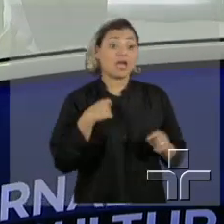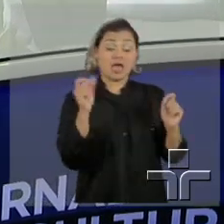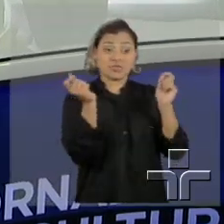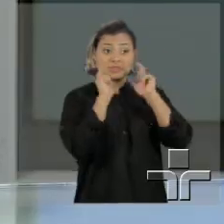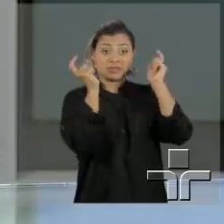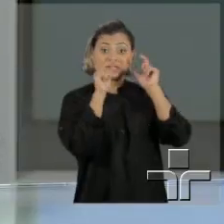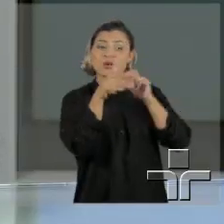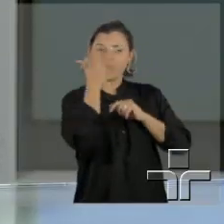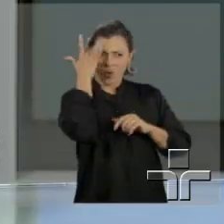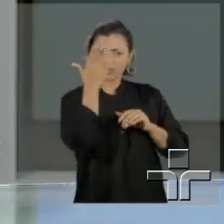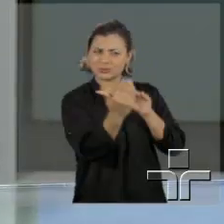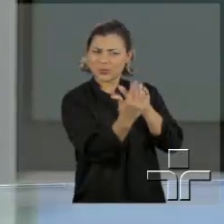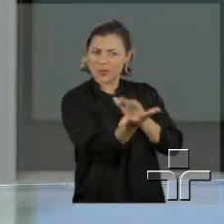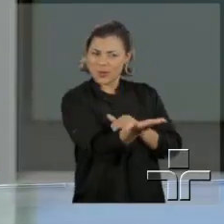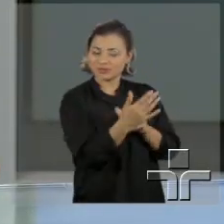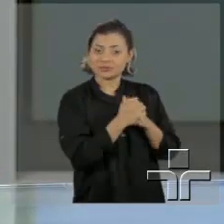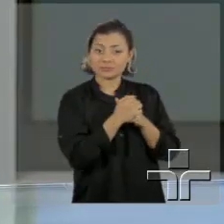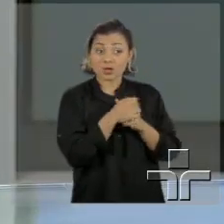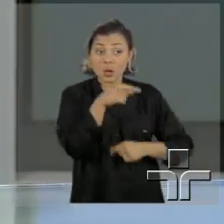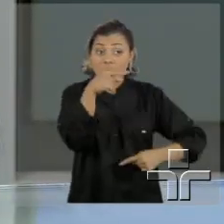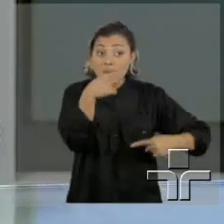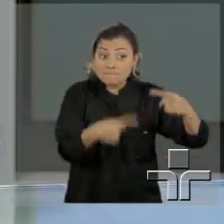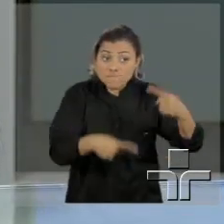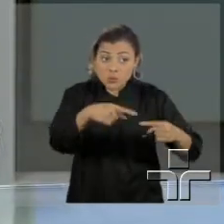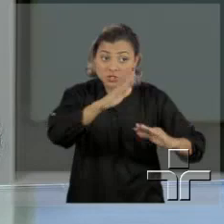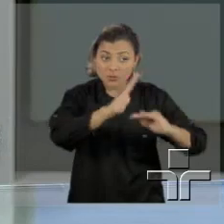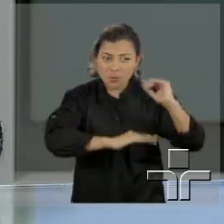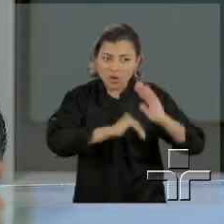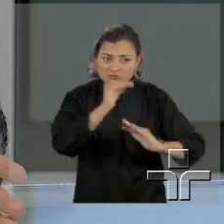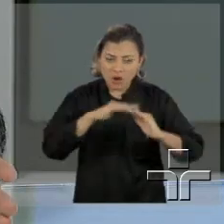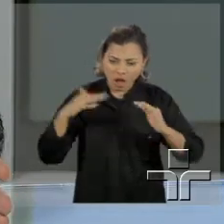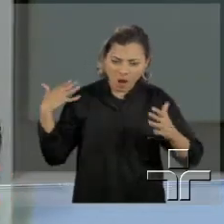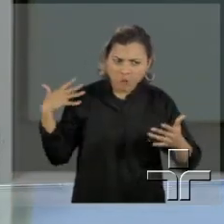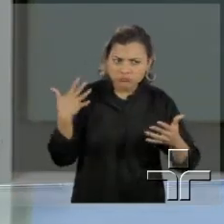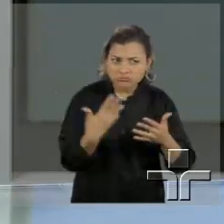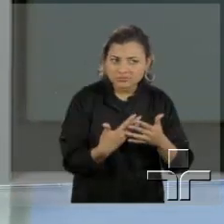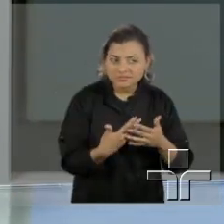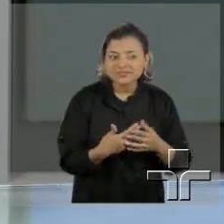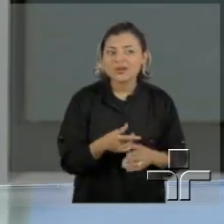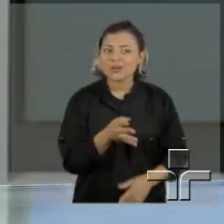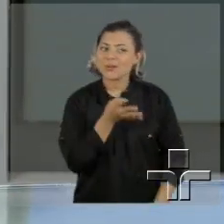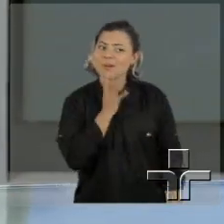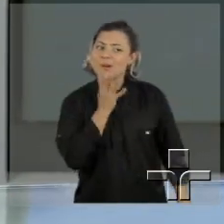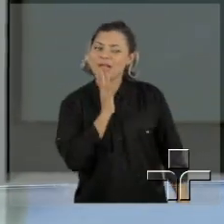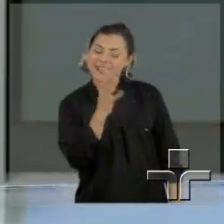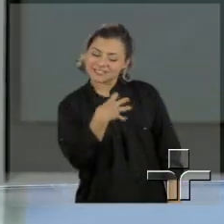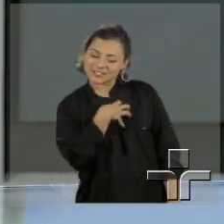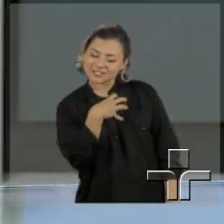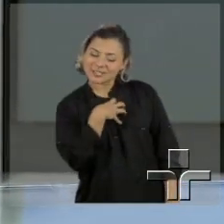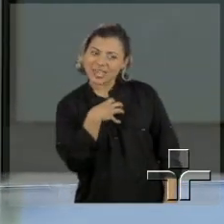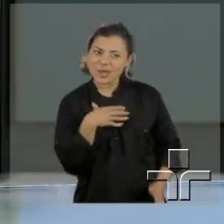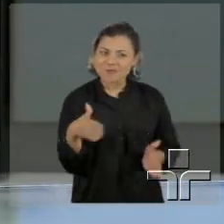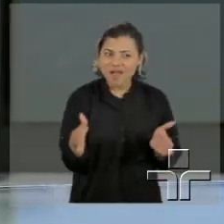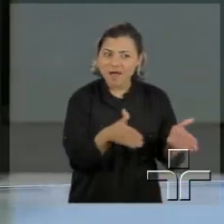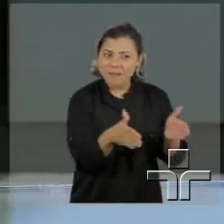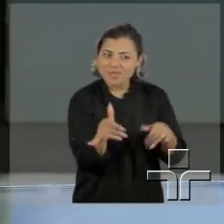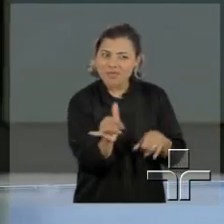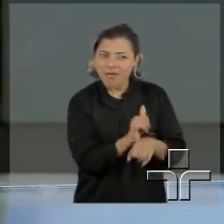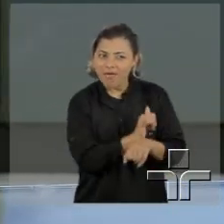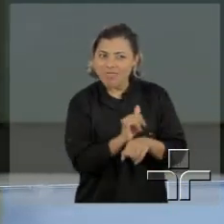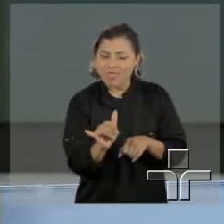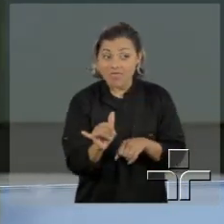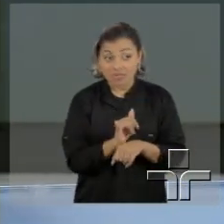comigo, os políticos profissionais, eles conhecem os ritos, os caminhos. Então,